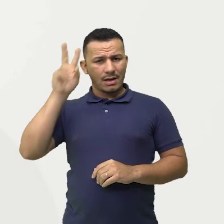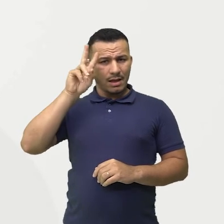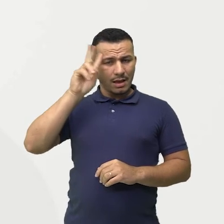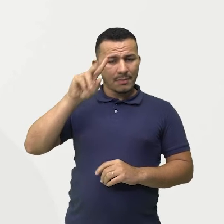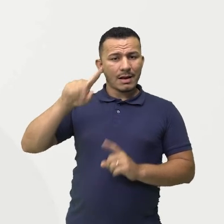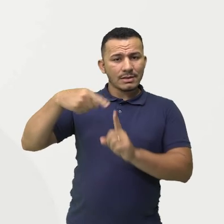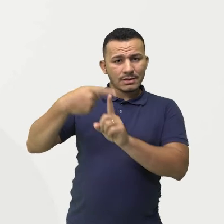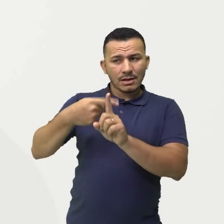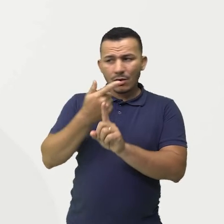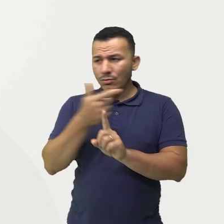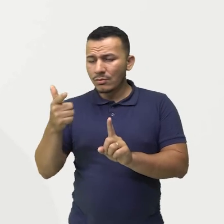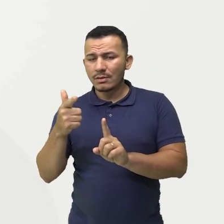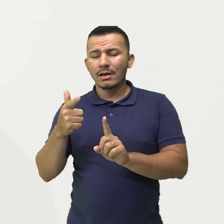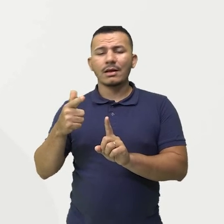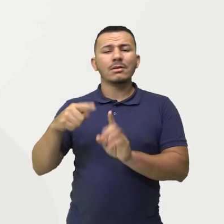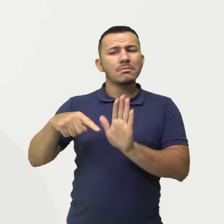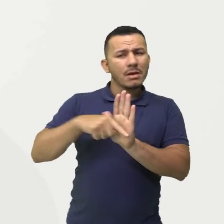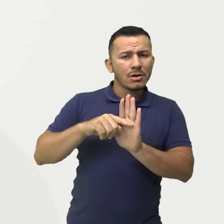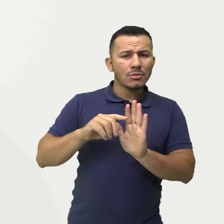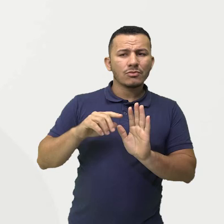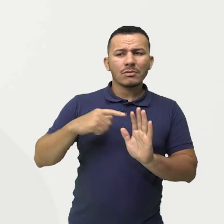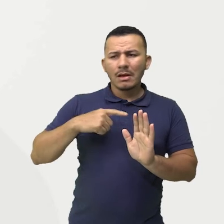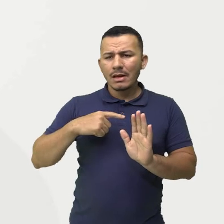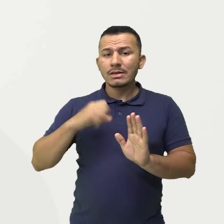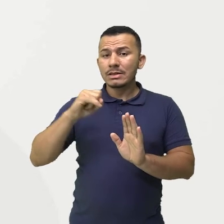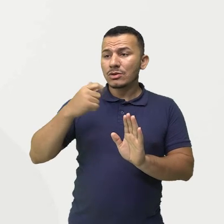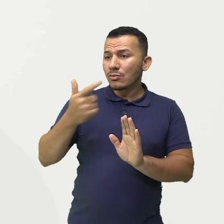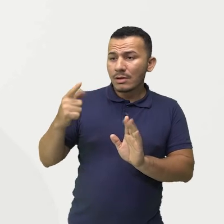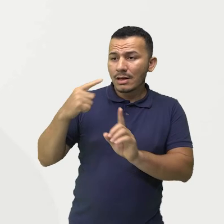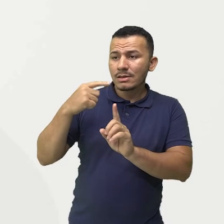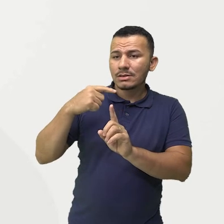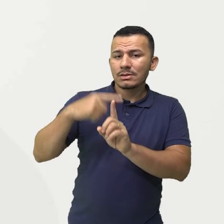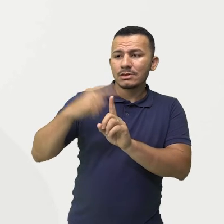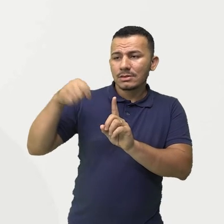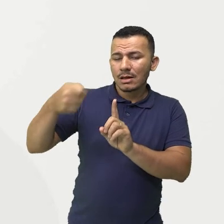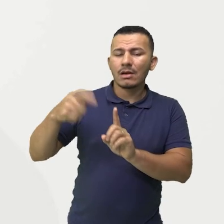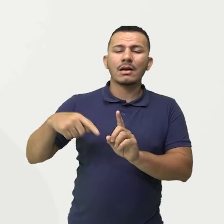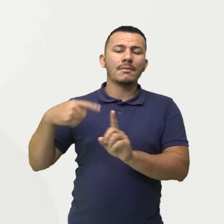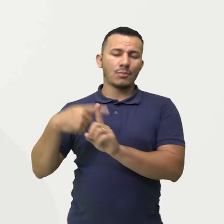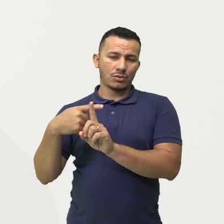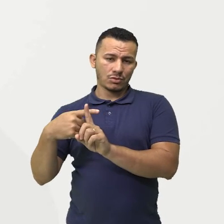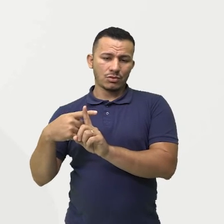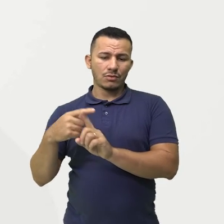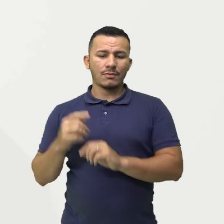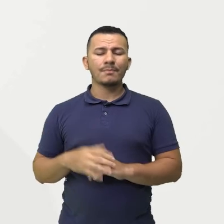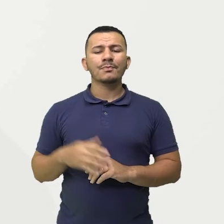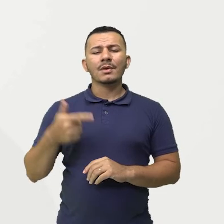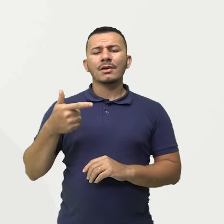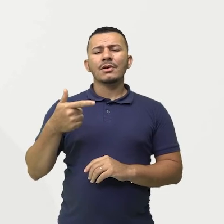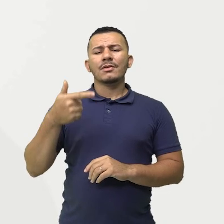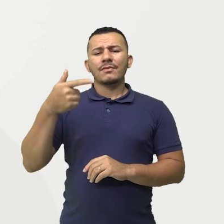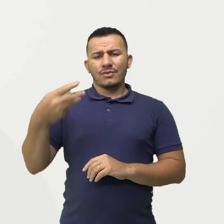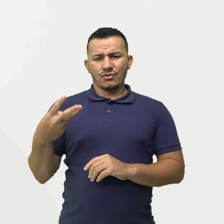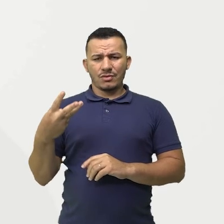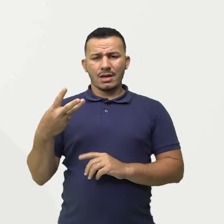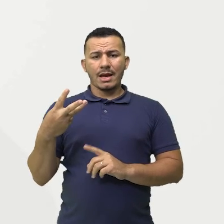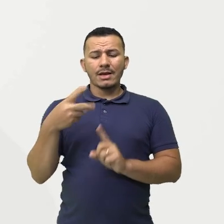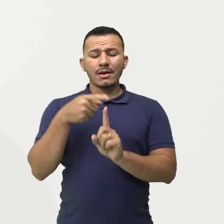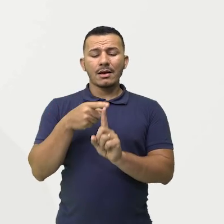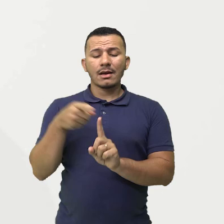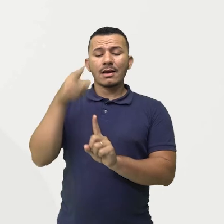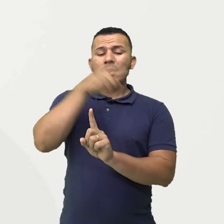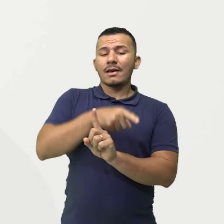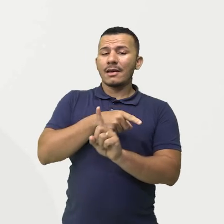positivo. Então, se ele é 23, o antecessor é o que está imediatamente à